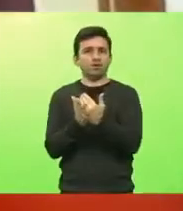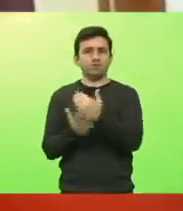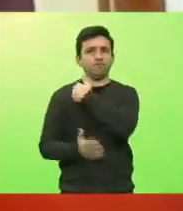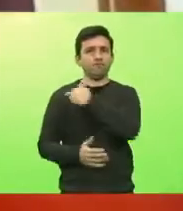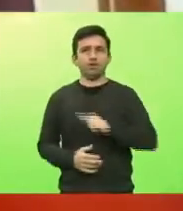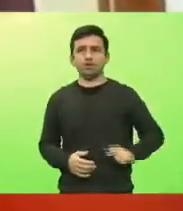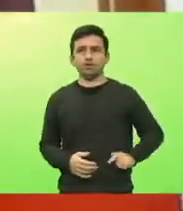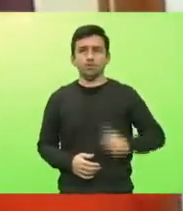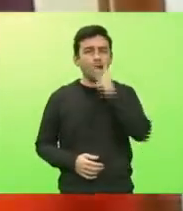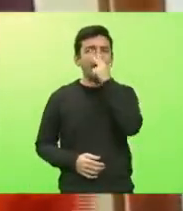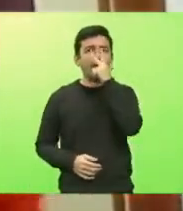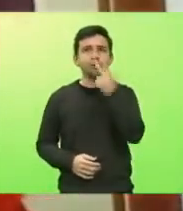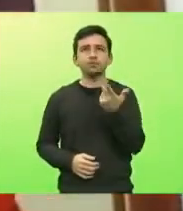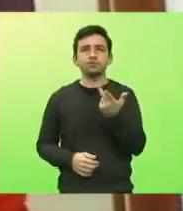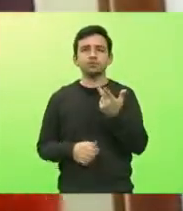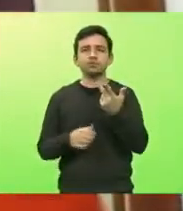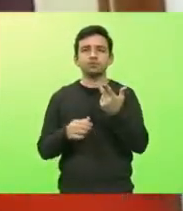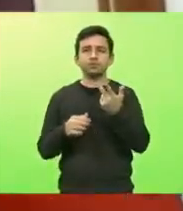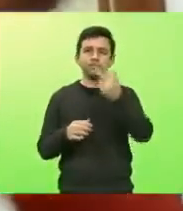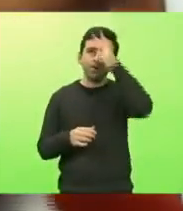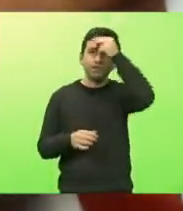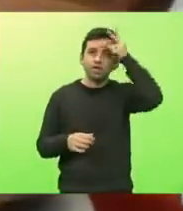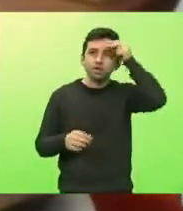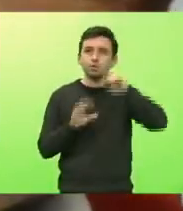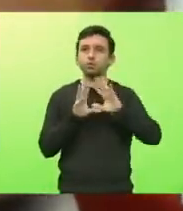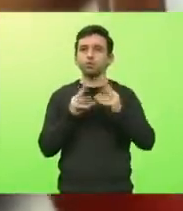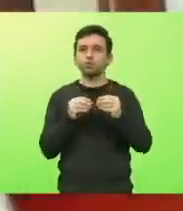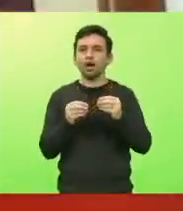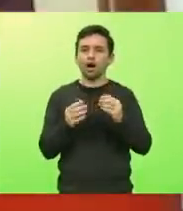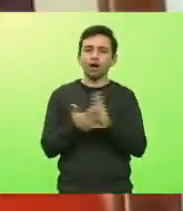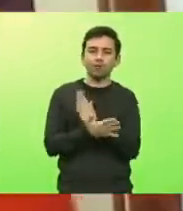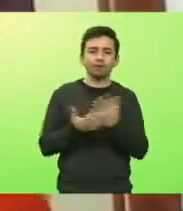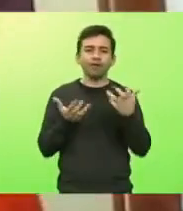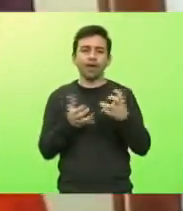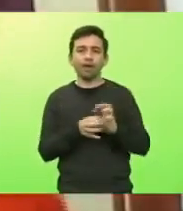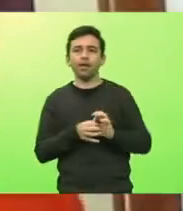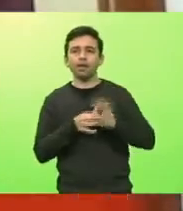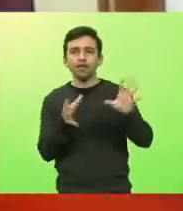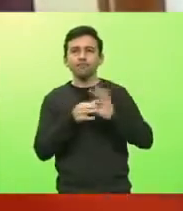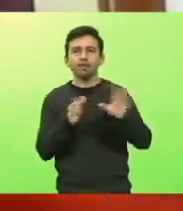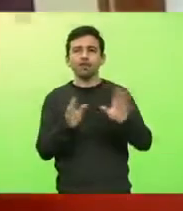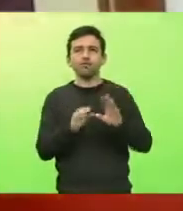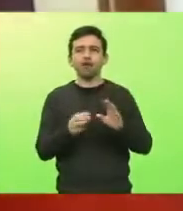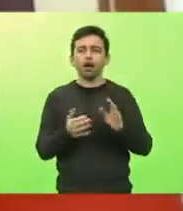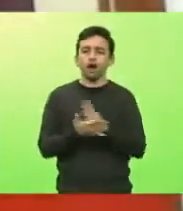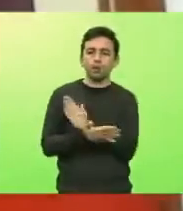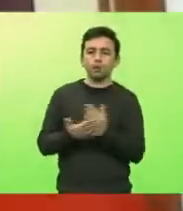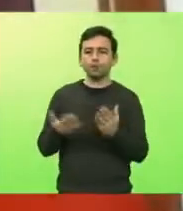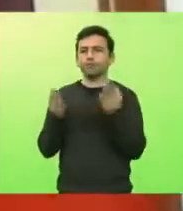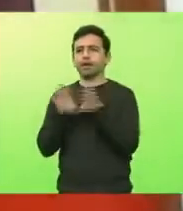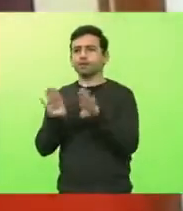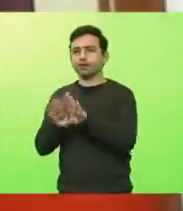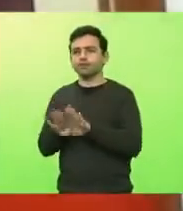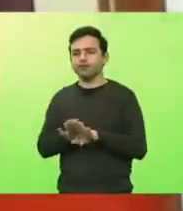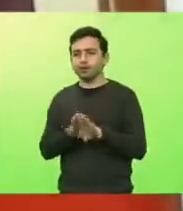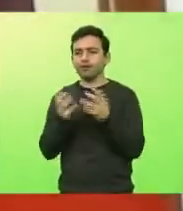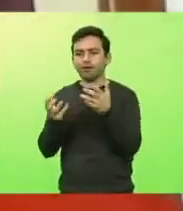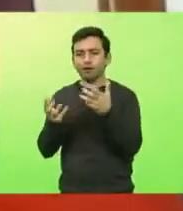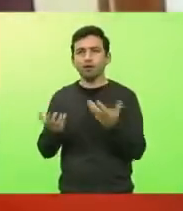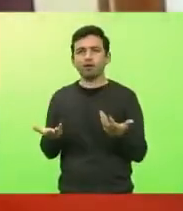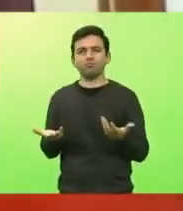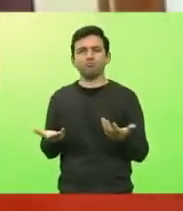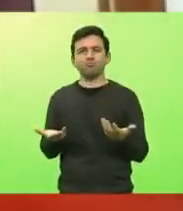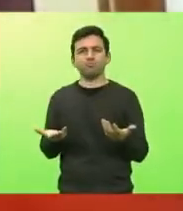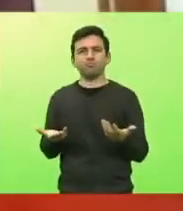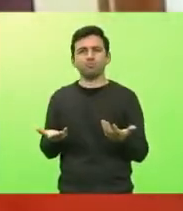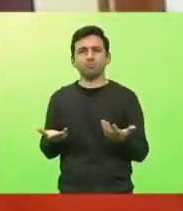dos prefeitos. Uns querem abrir, outros querem fechar, uns a metade aberta, outros a metade fechada. Enquanto isso,